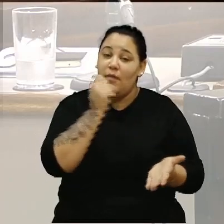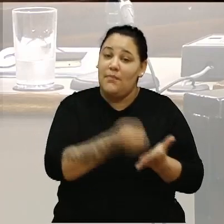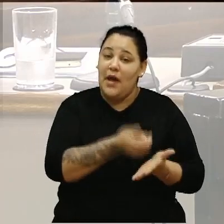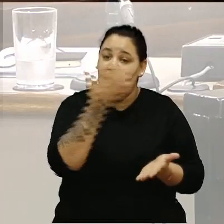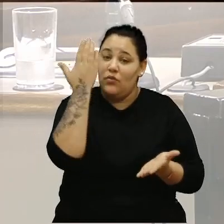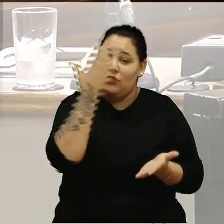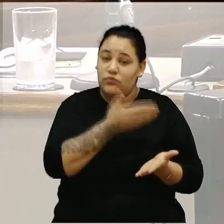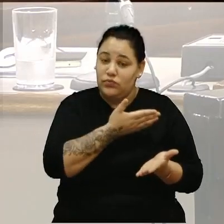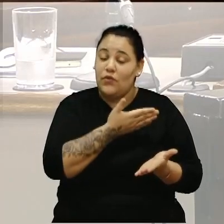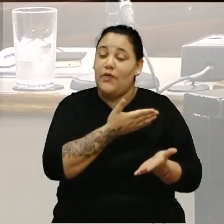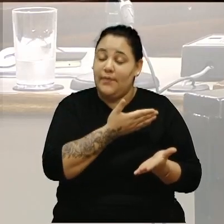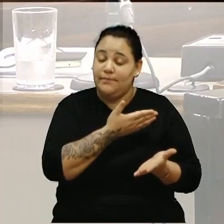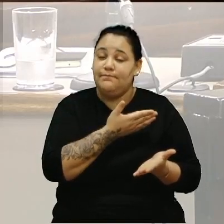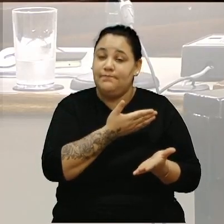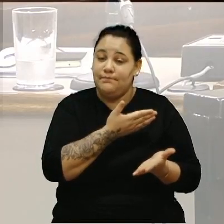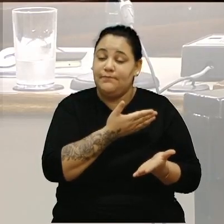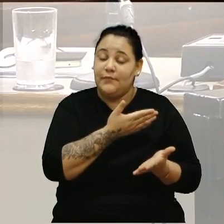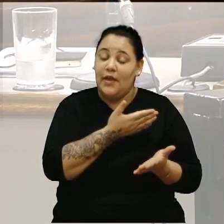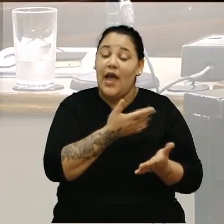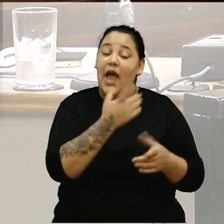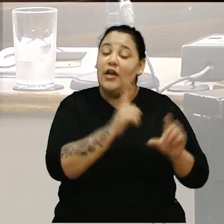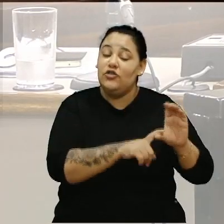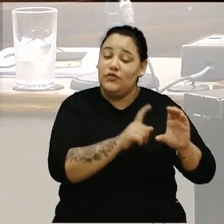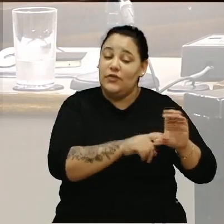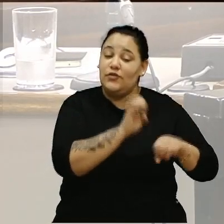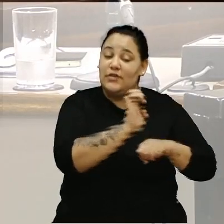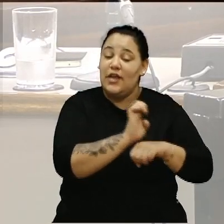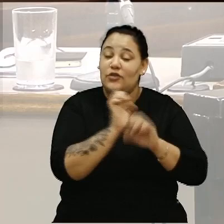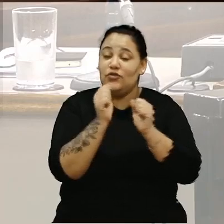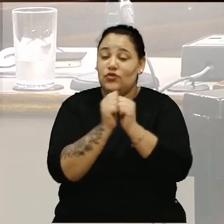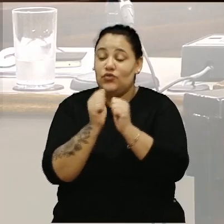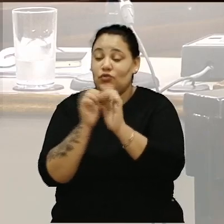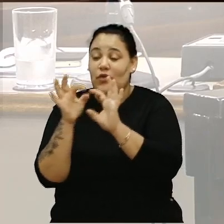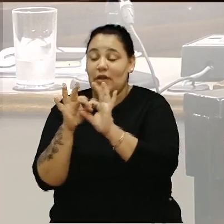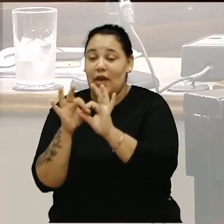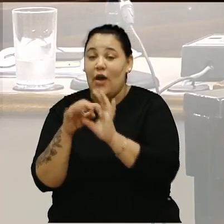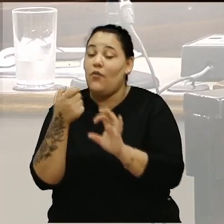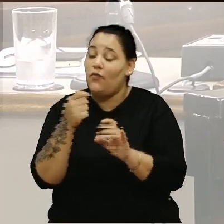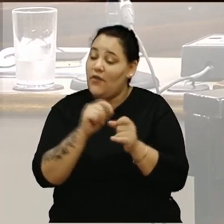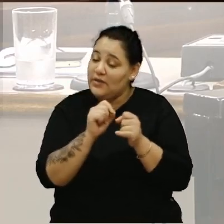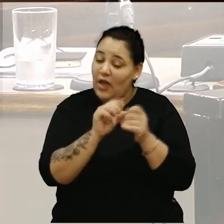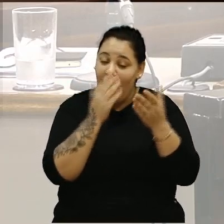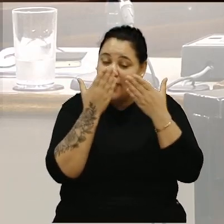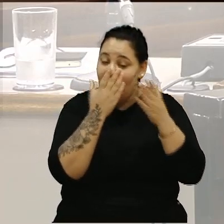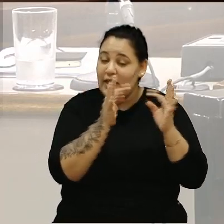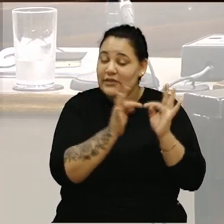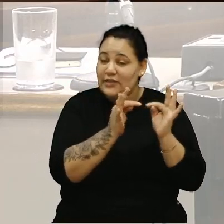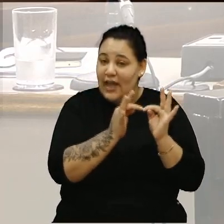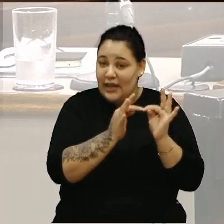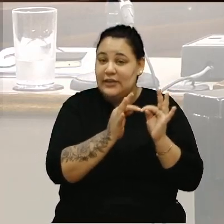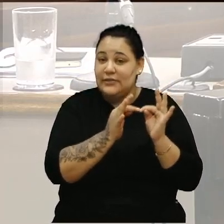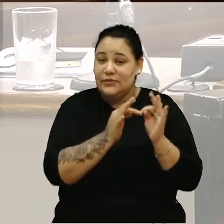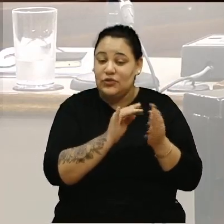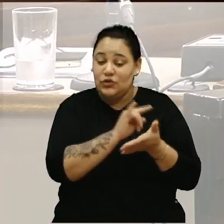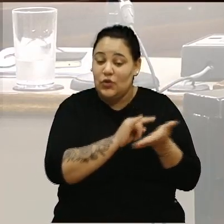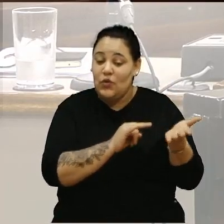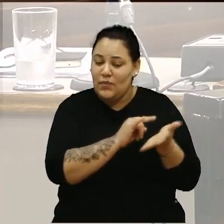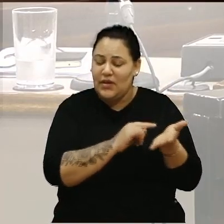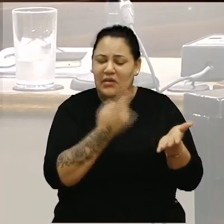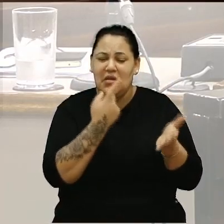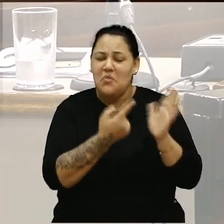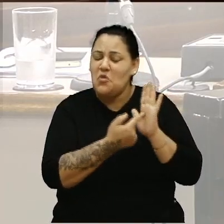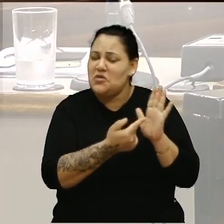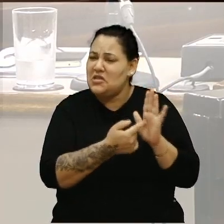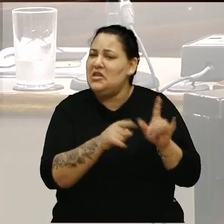Grande do Sul com a União, havendo inclusive análise técnica pericial de documentos dando conta do excesso da dívida, bem como